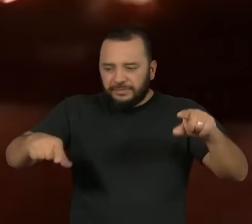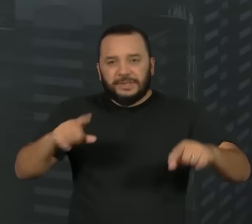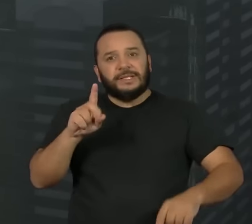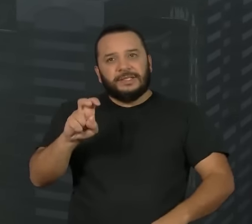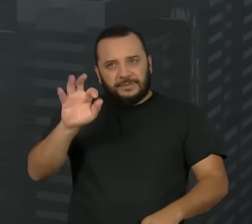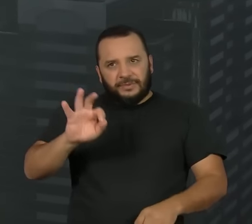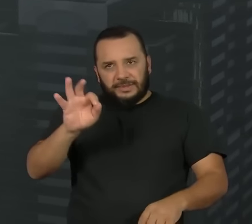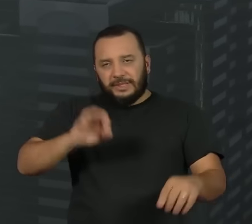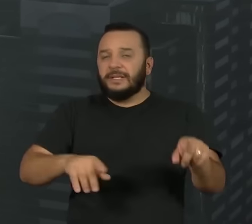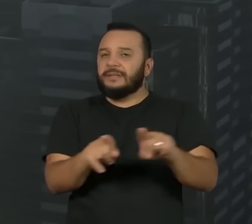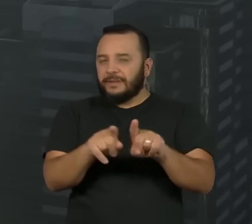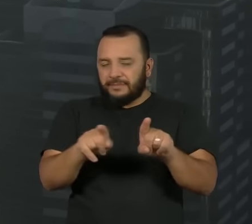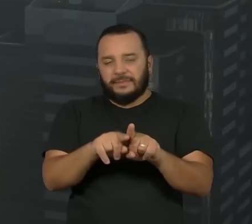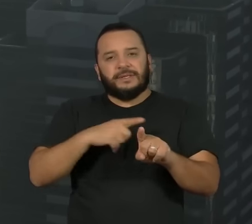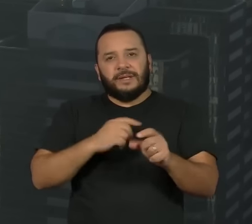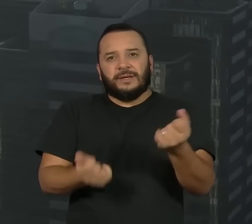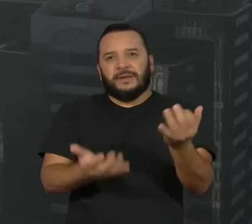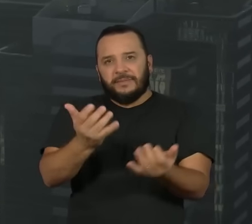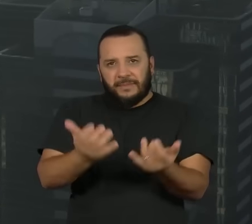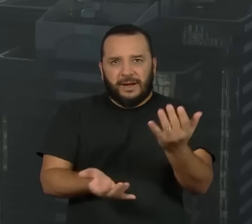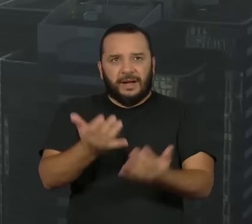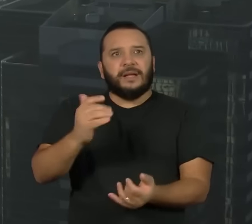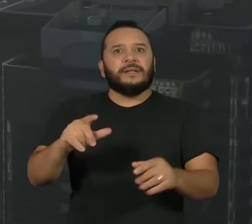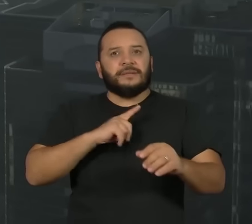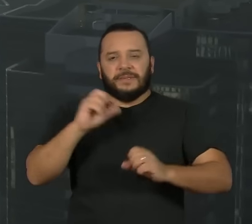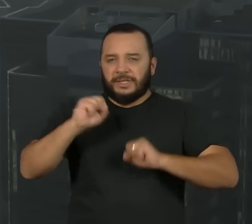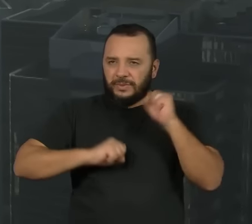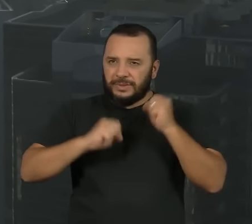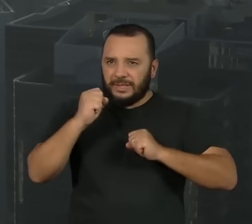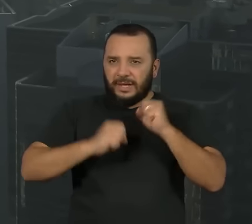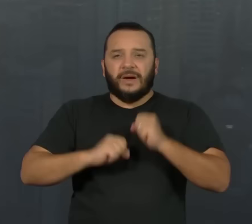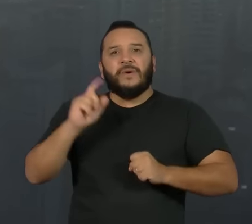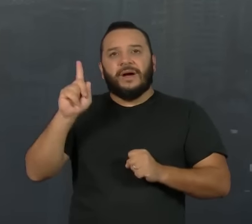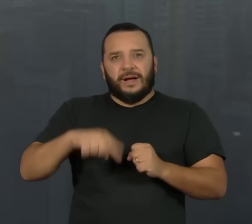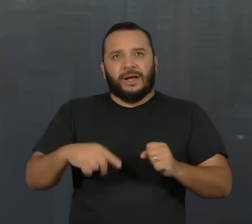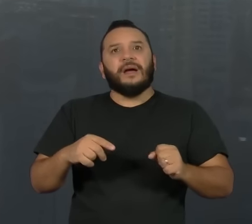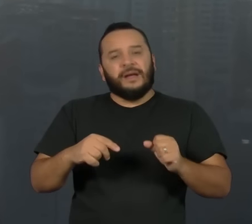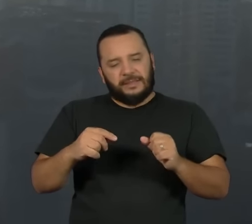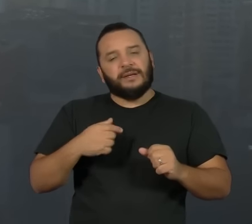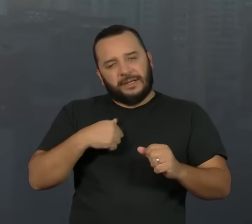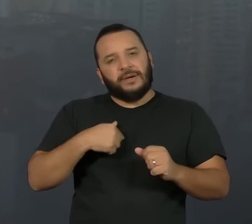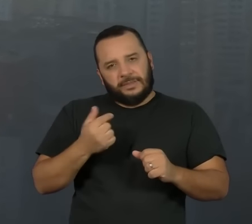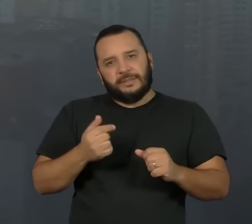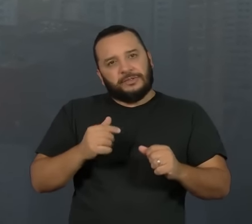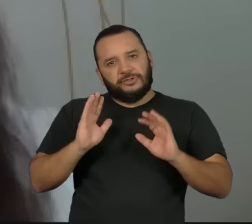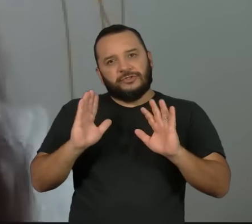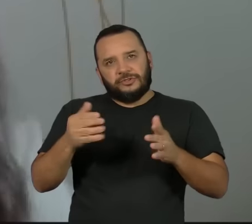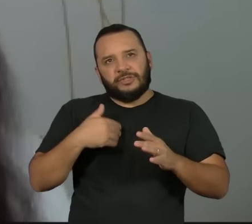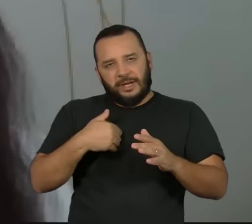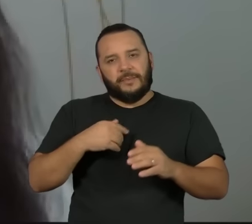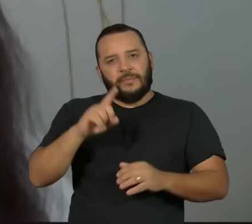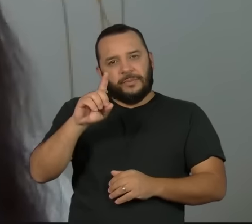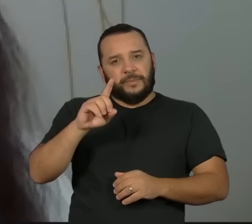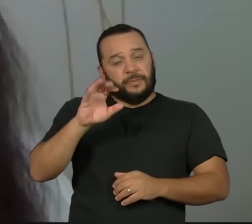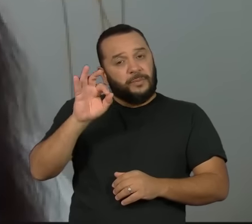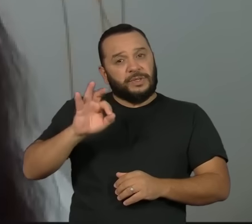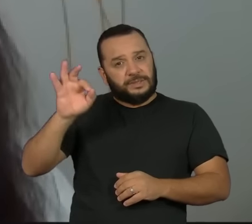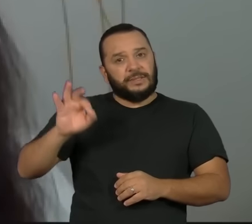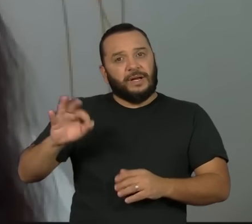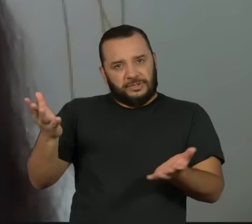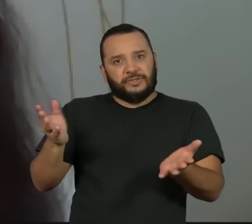gerada por combustíveis fósseis e processos industriais respondem pelo restante. Dentro do setor